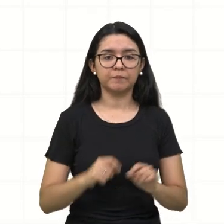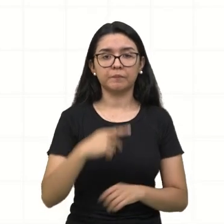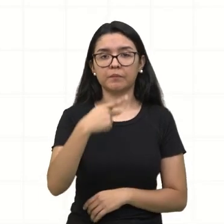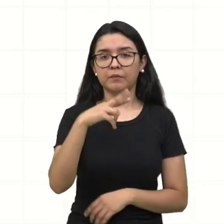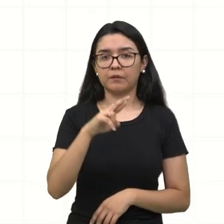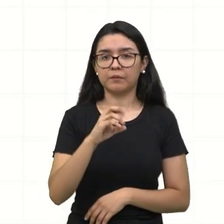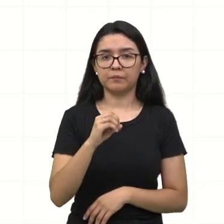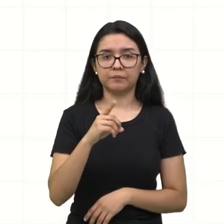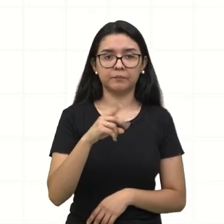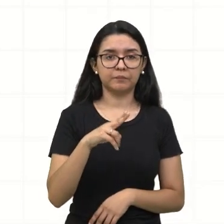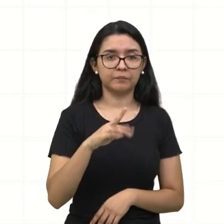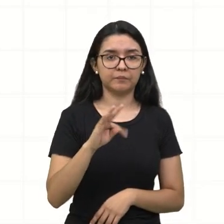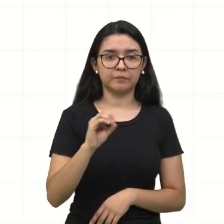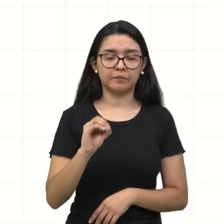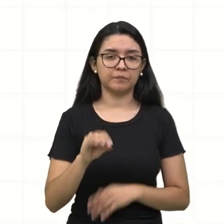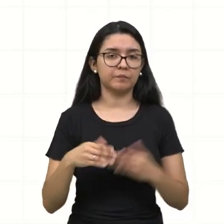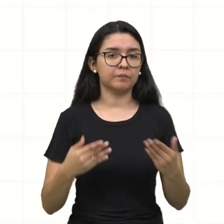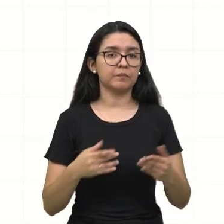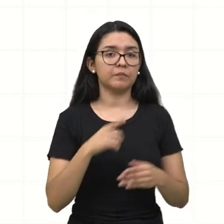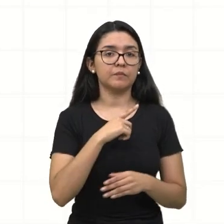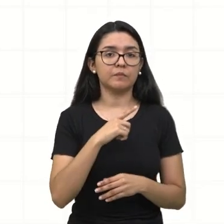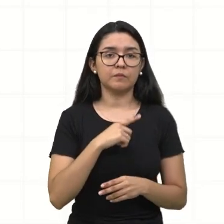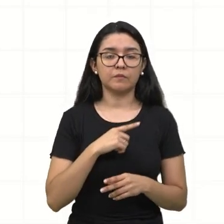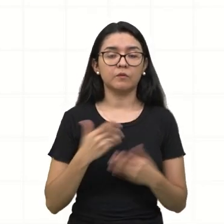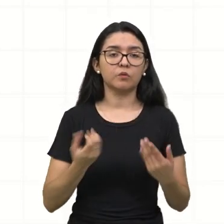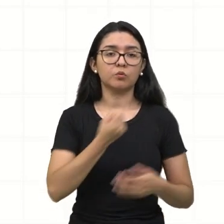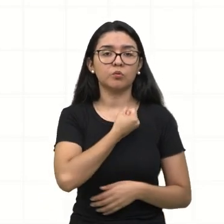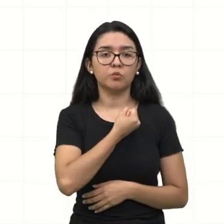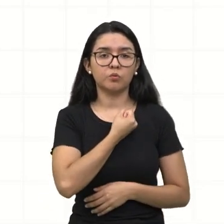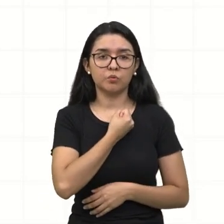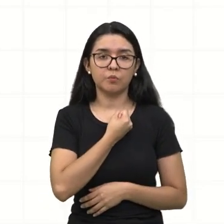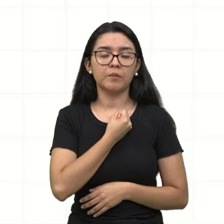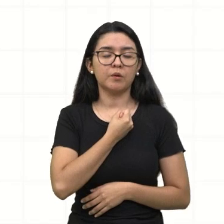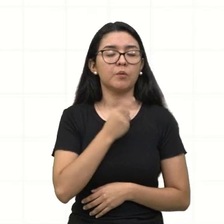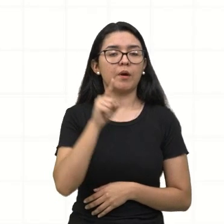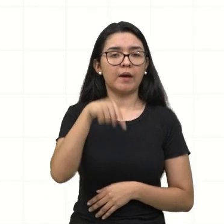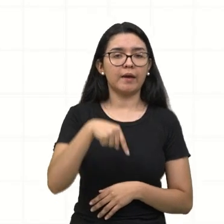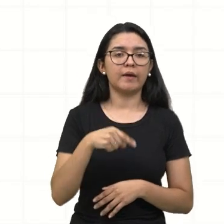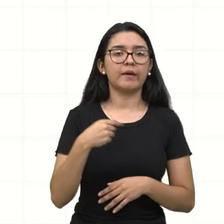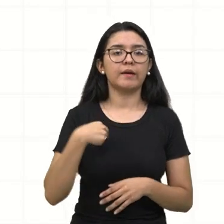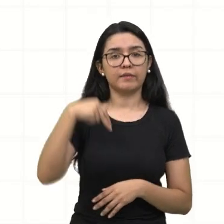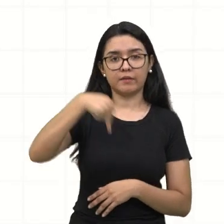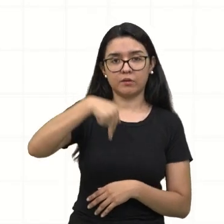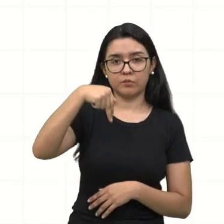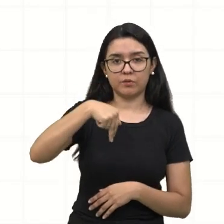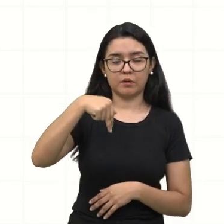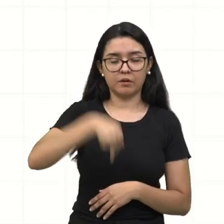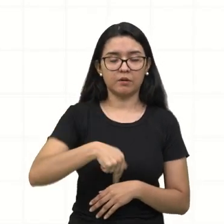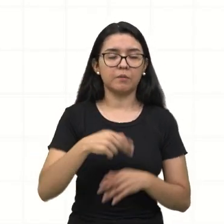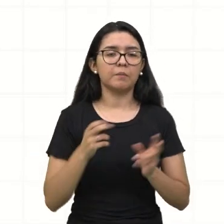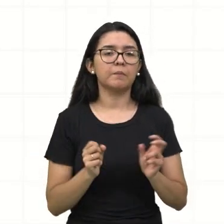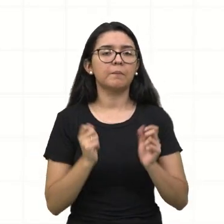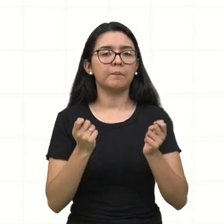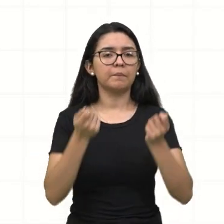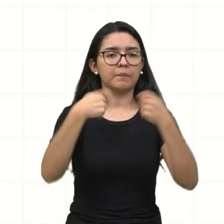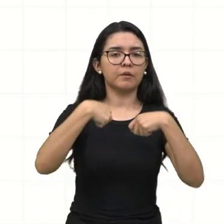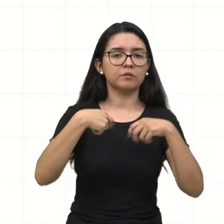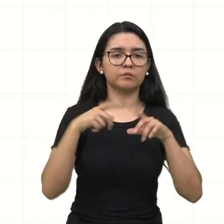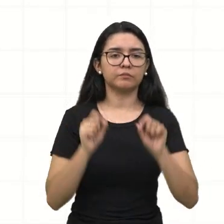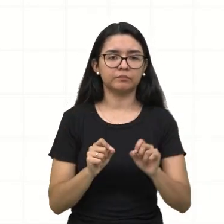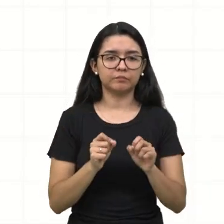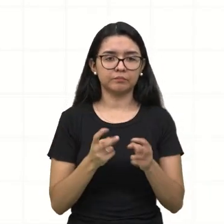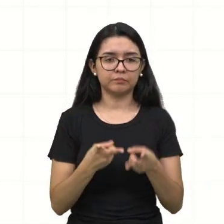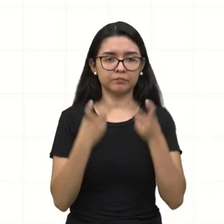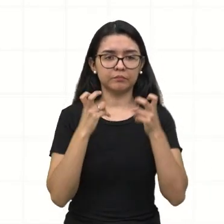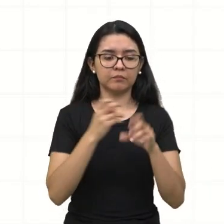produto. Quando pelo menos um dos fatores é um número natural, podemos reconhecer a